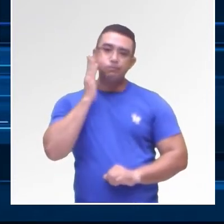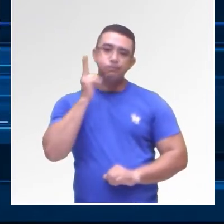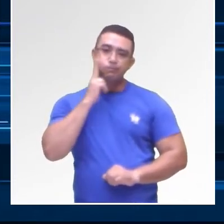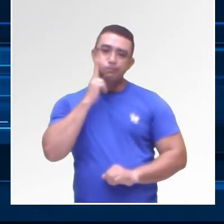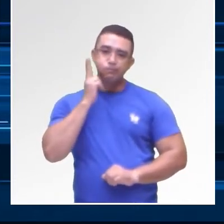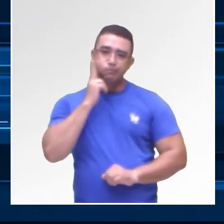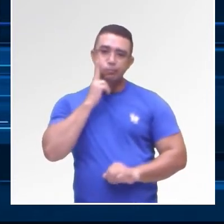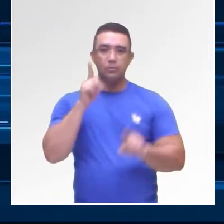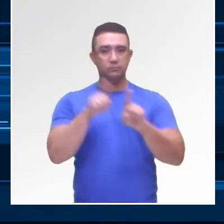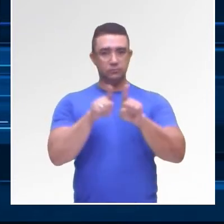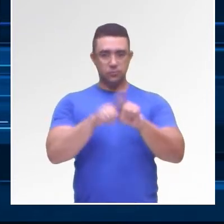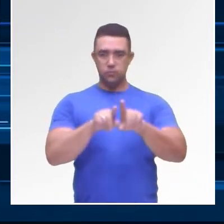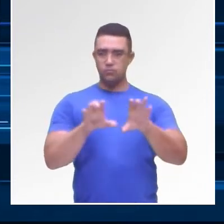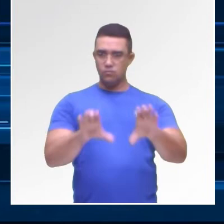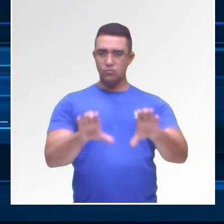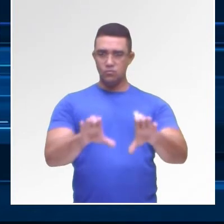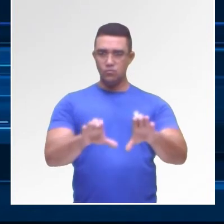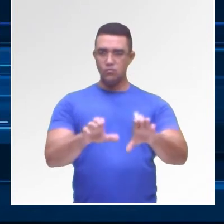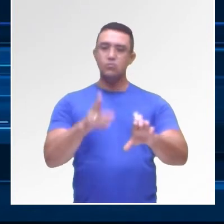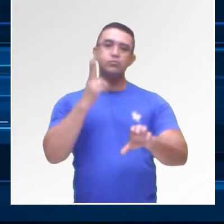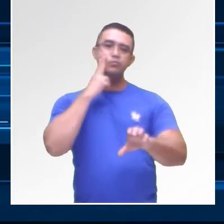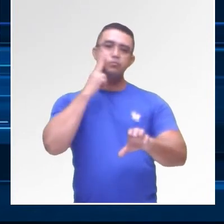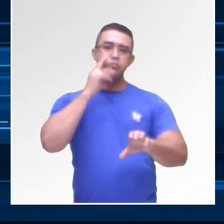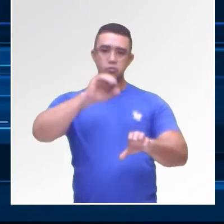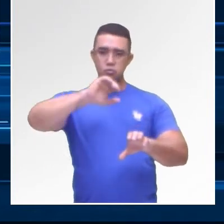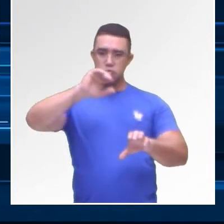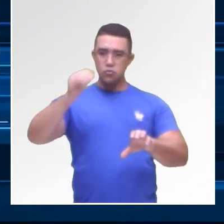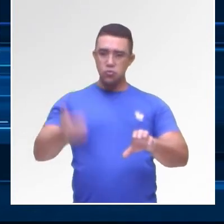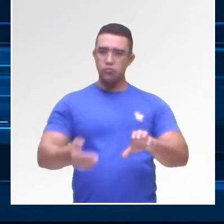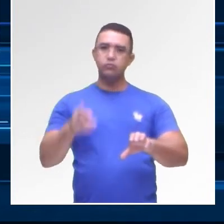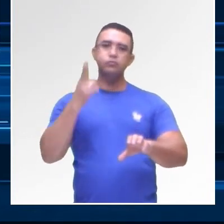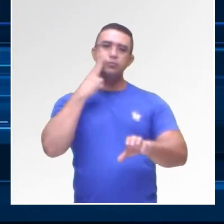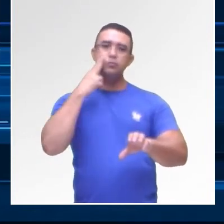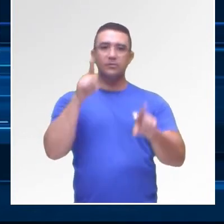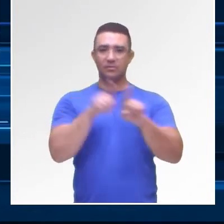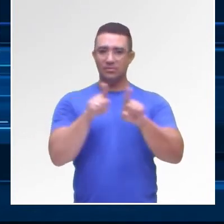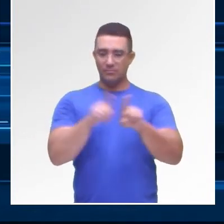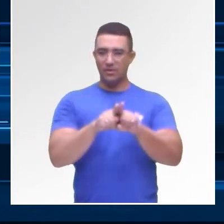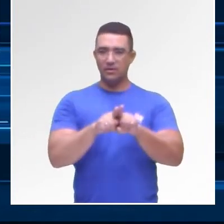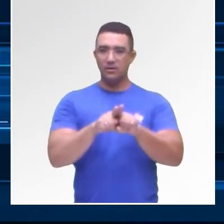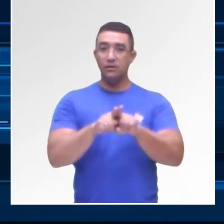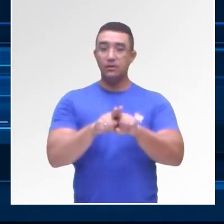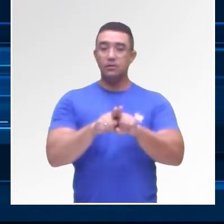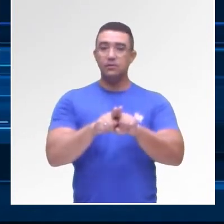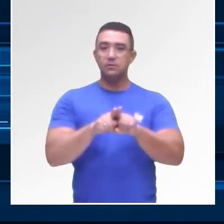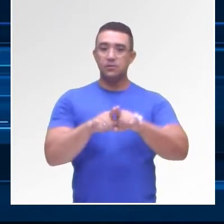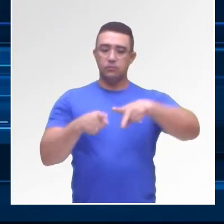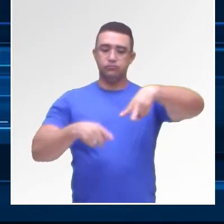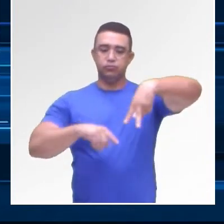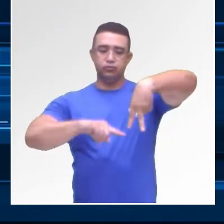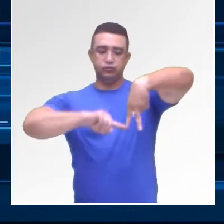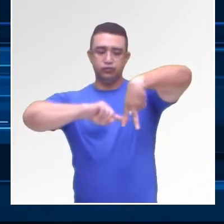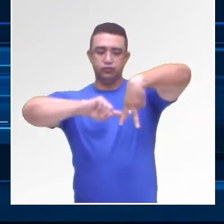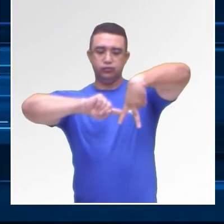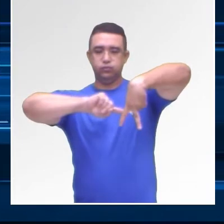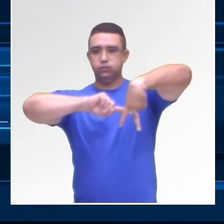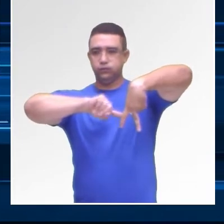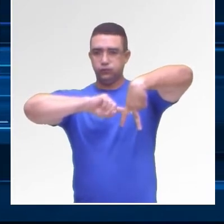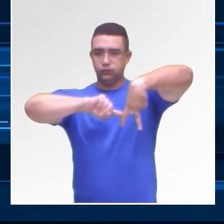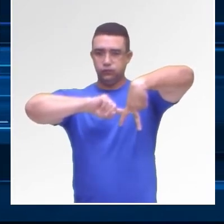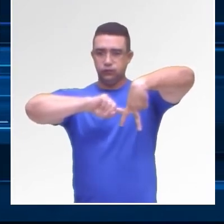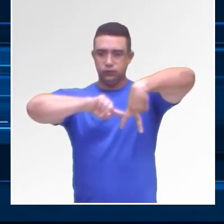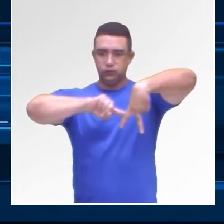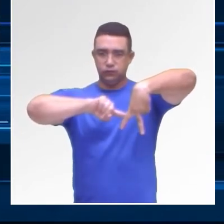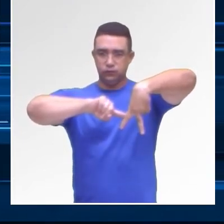bumbum fica bem torneado. Os músculos de trás da coxa também, os bíceps